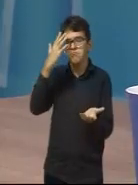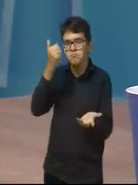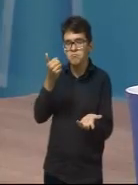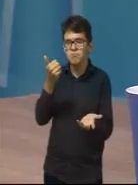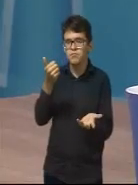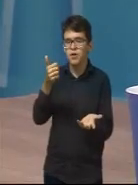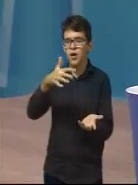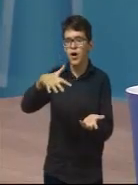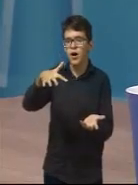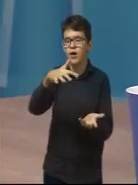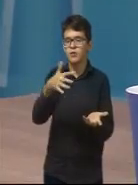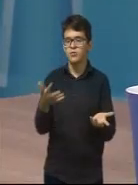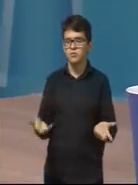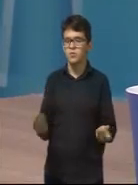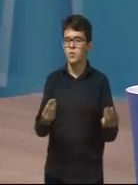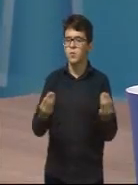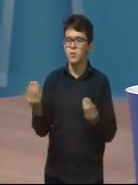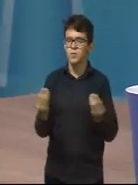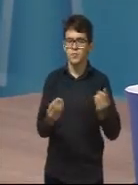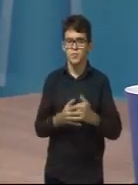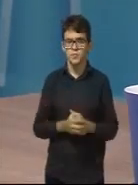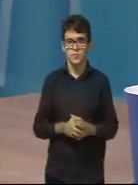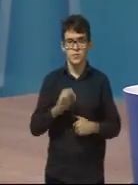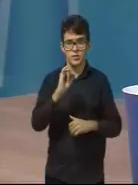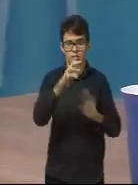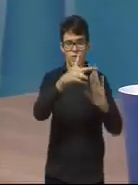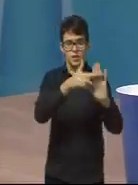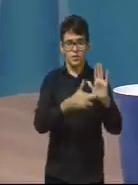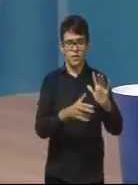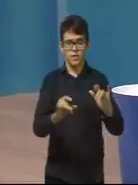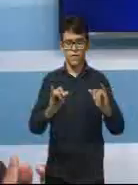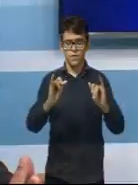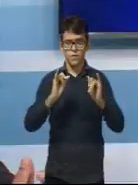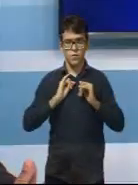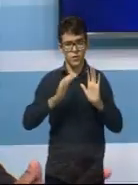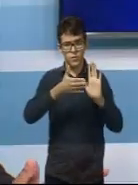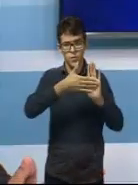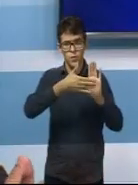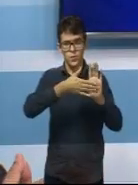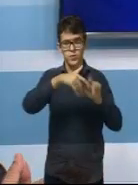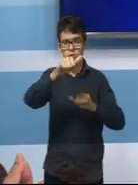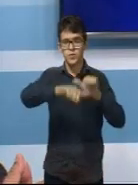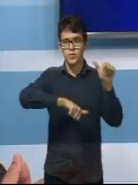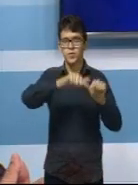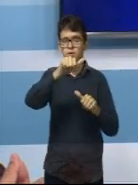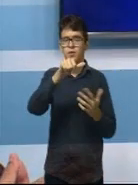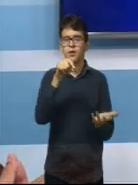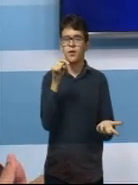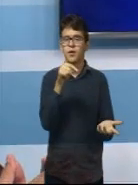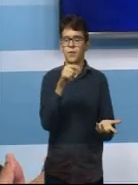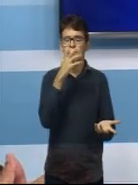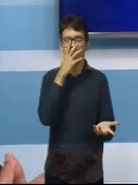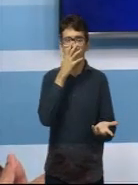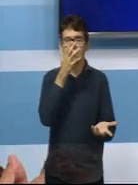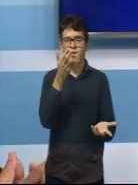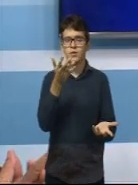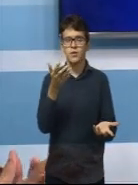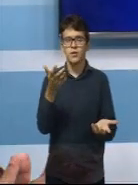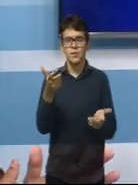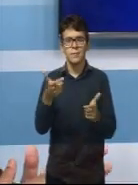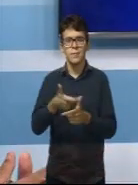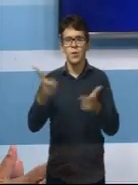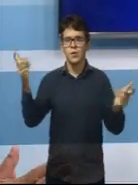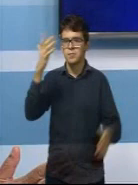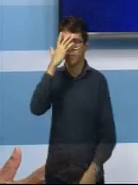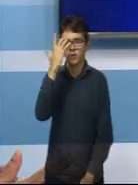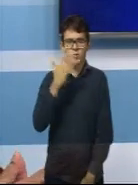quer dizer, política. Essa reforma, do jeito que está proposta, ela parece que conseguiu desagradar a gregos e